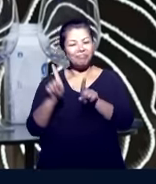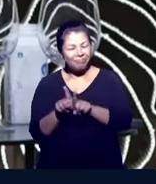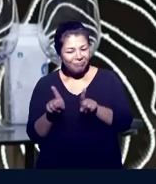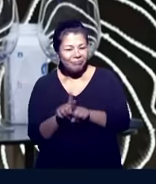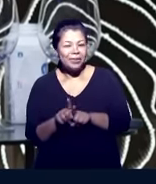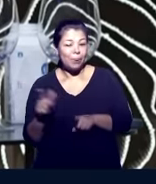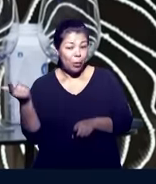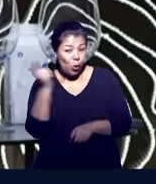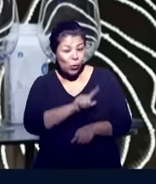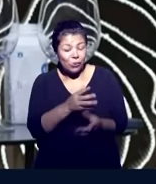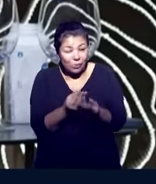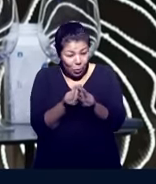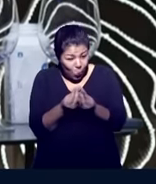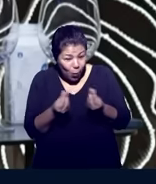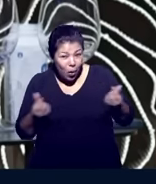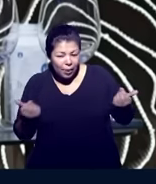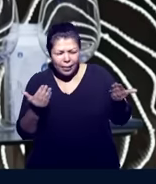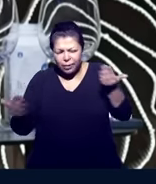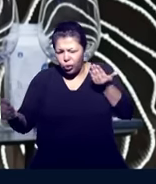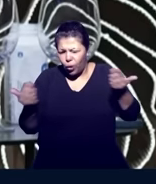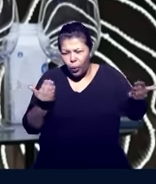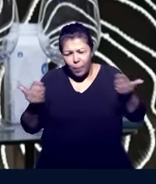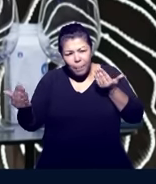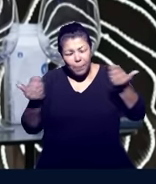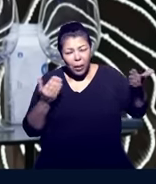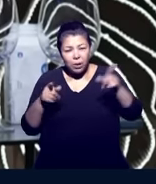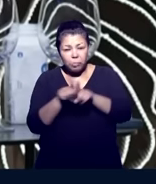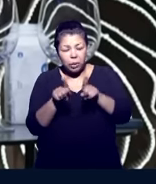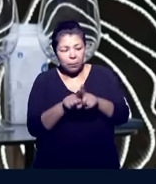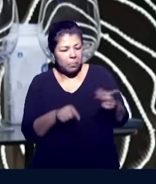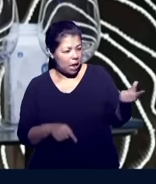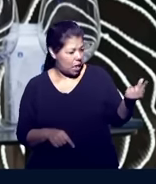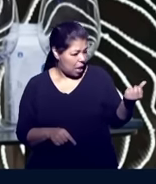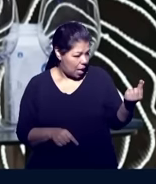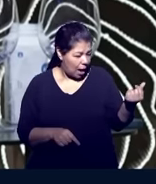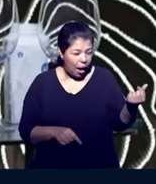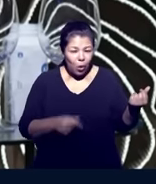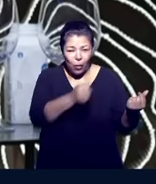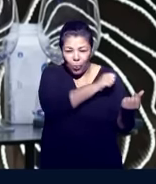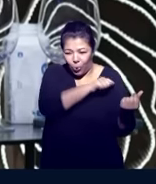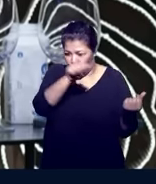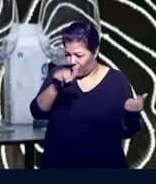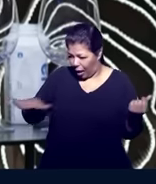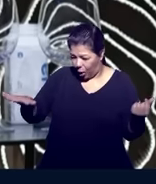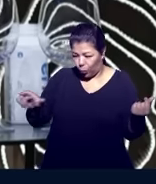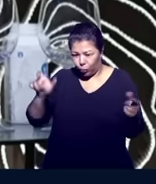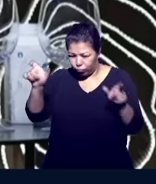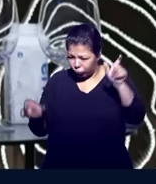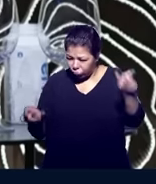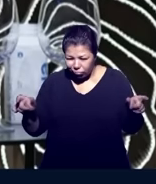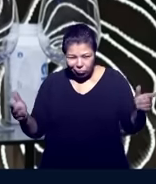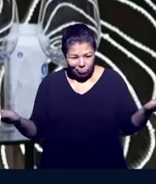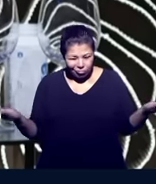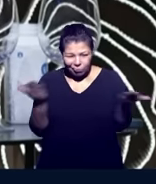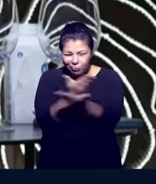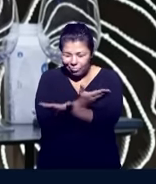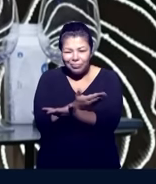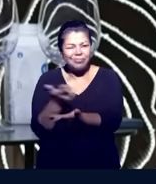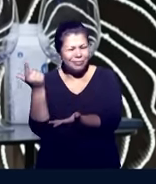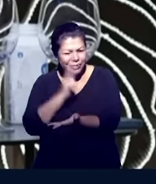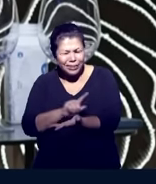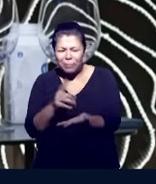superiores na comparação com investimento e em Reais por aluno então uma coisa realmente muito fascinante o que